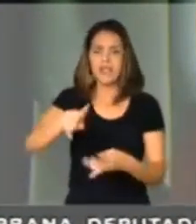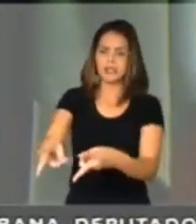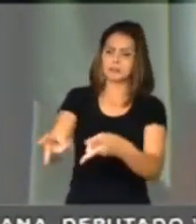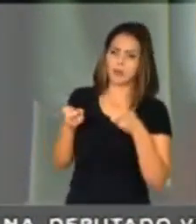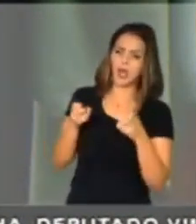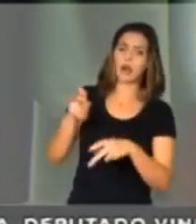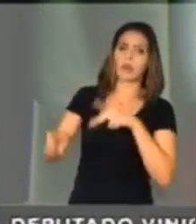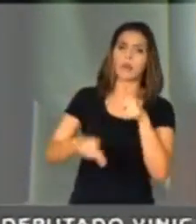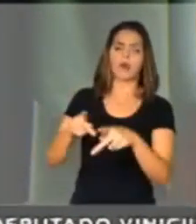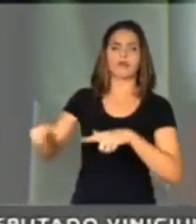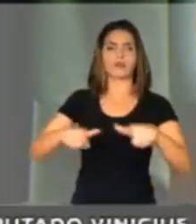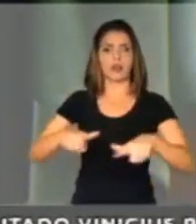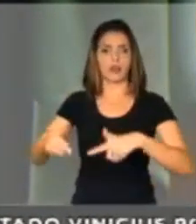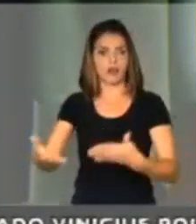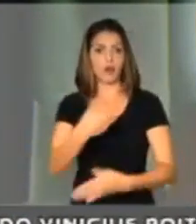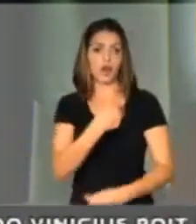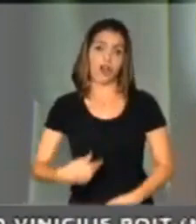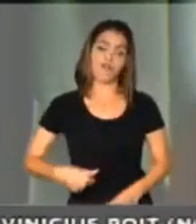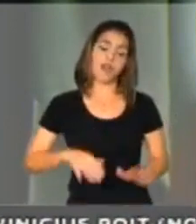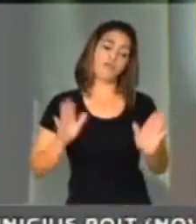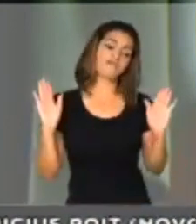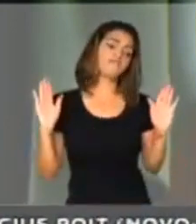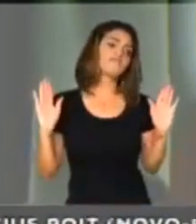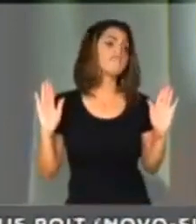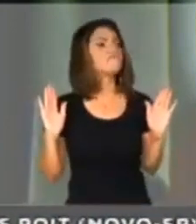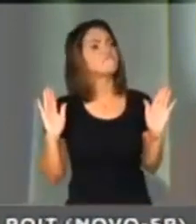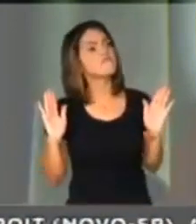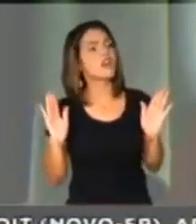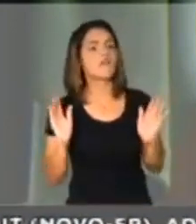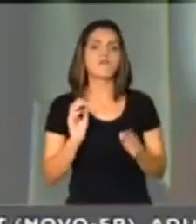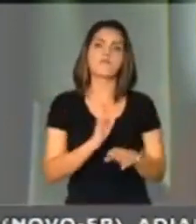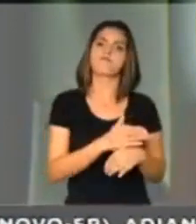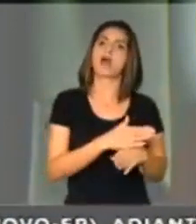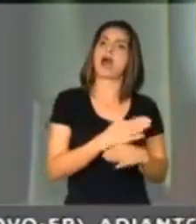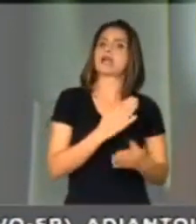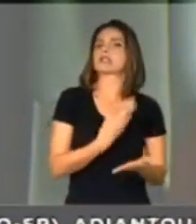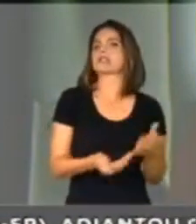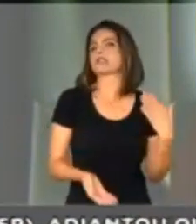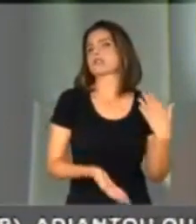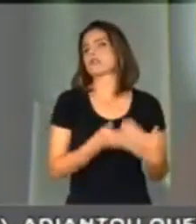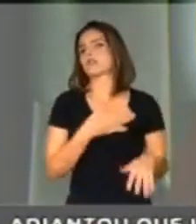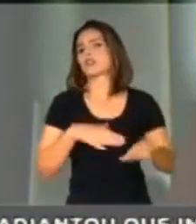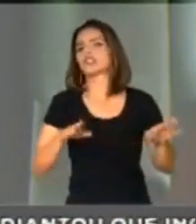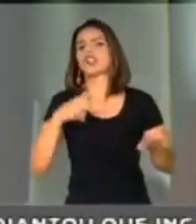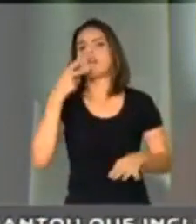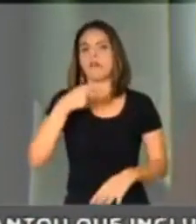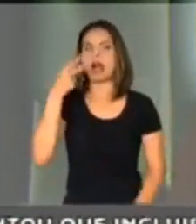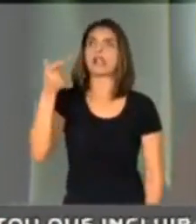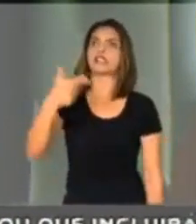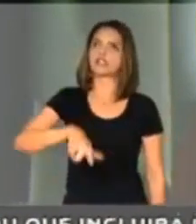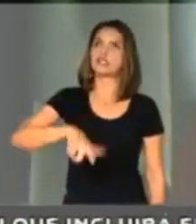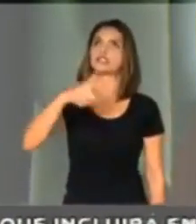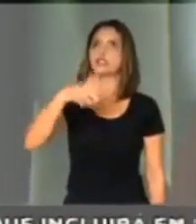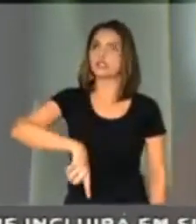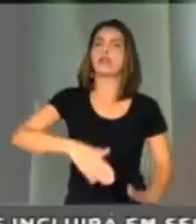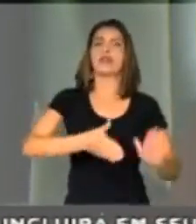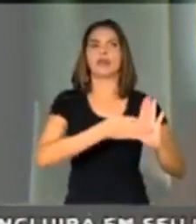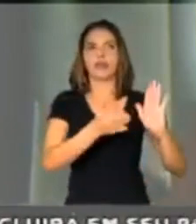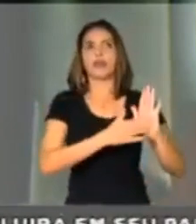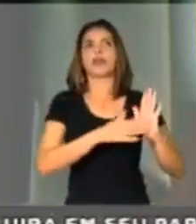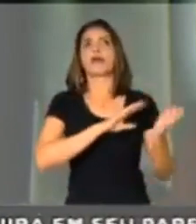não trata. O governo só sabe repetir a ladainha da reforma da